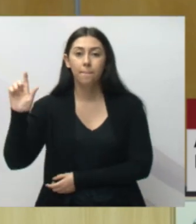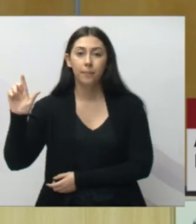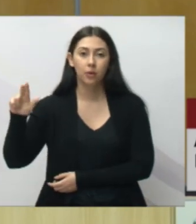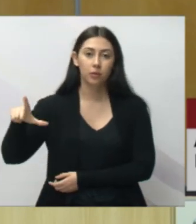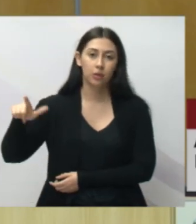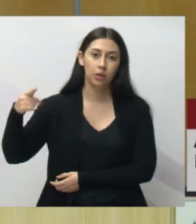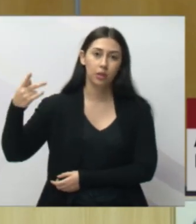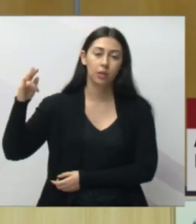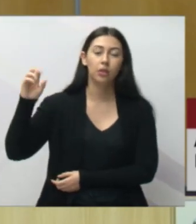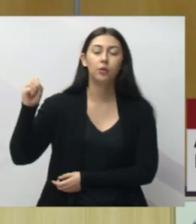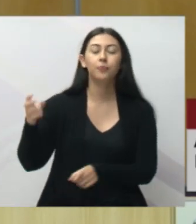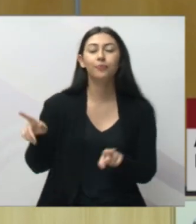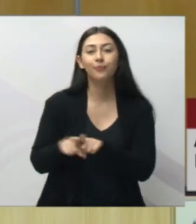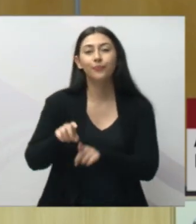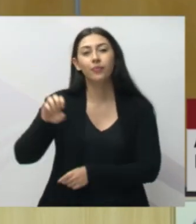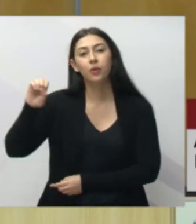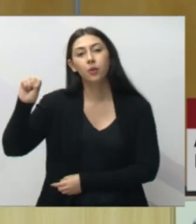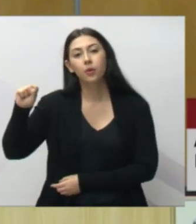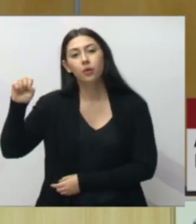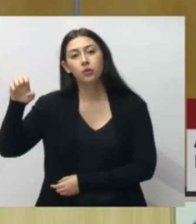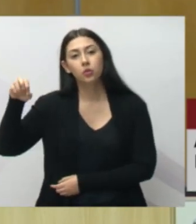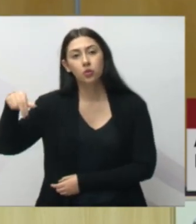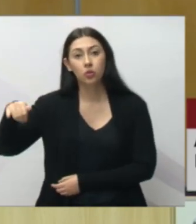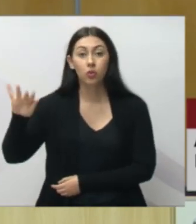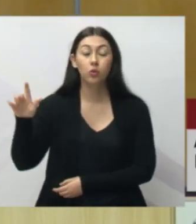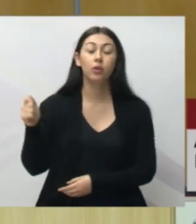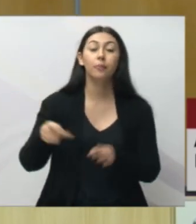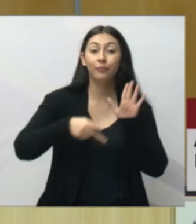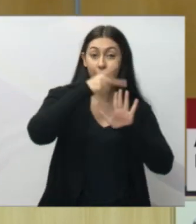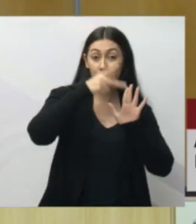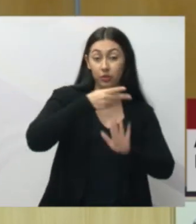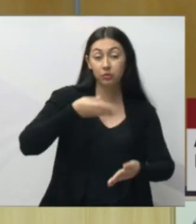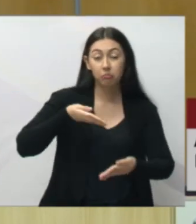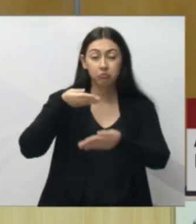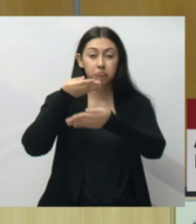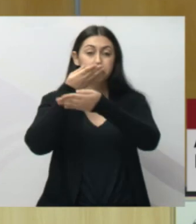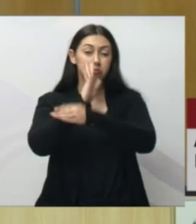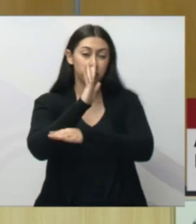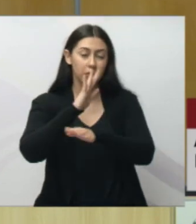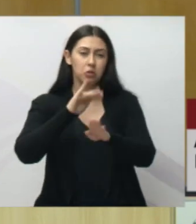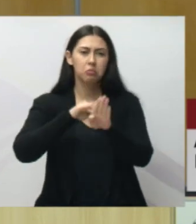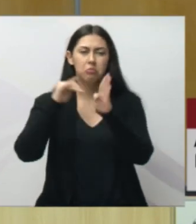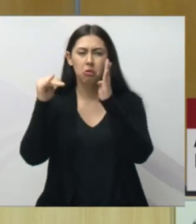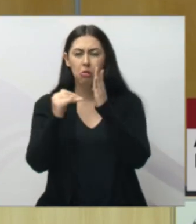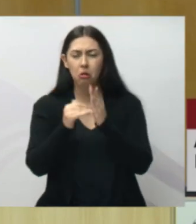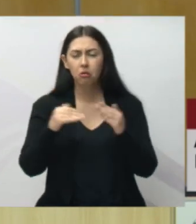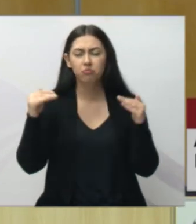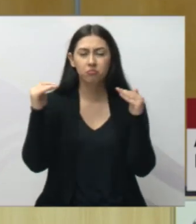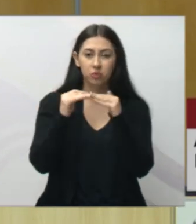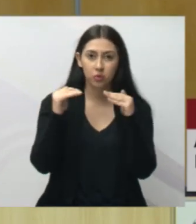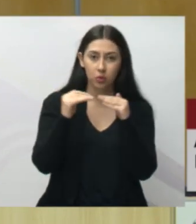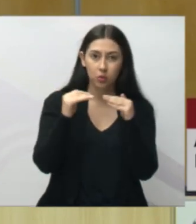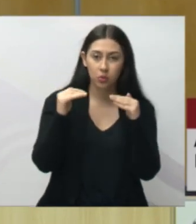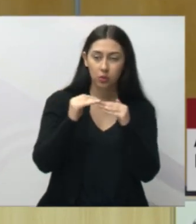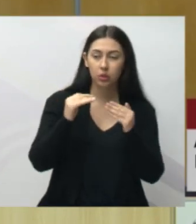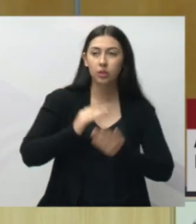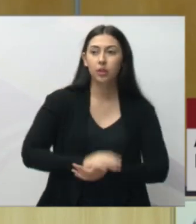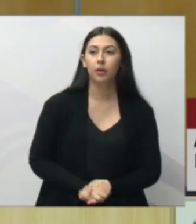da Amizade, mesa diretora do Legislativo. Projeto aprovado por unanimidade, 12